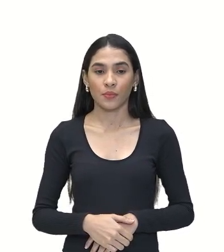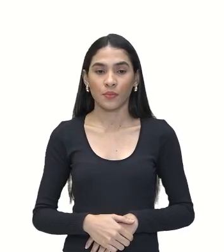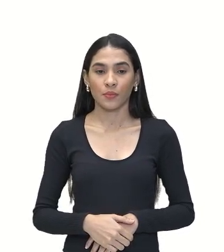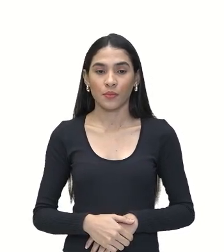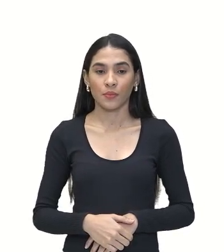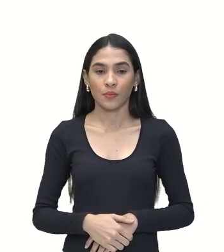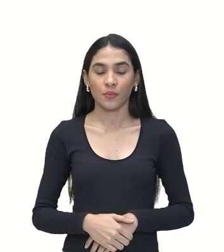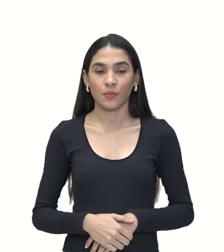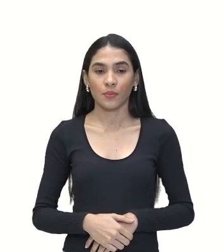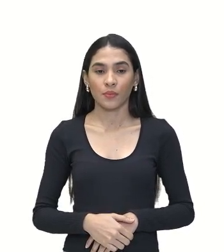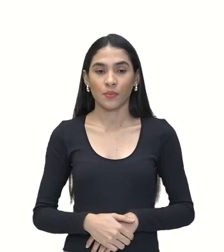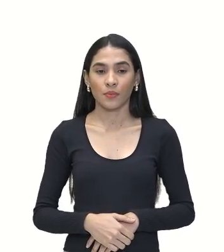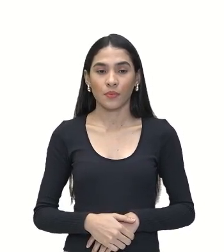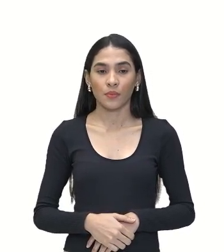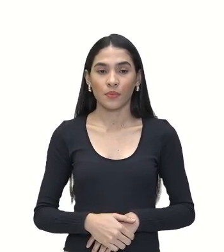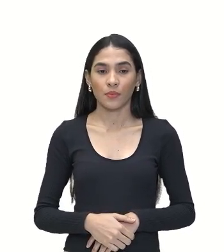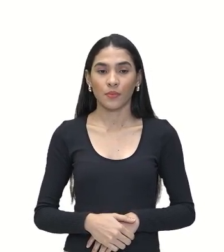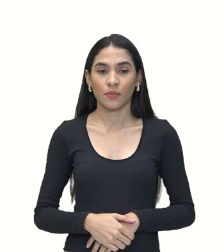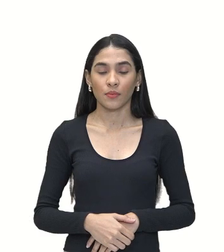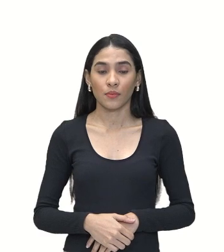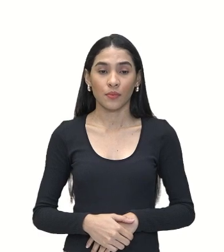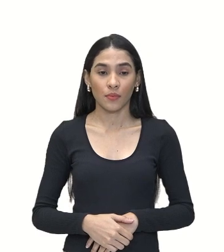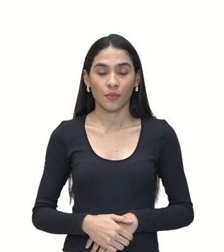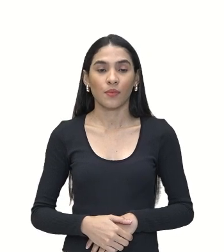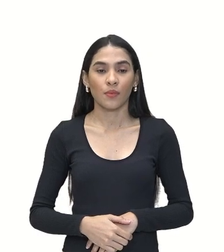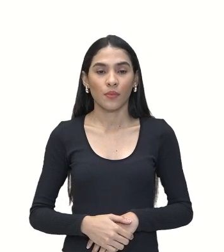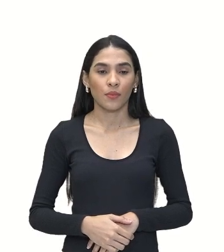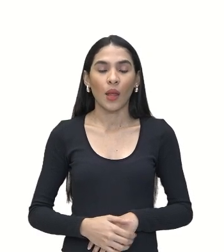o homem. Olha aí.